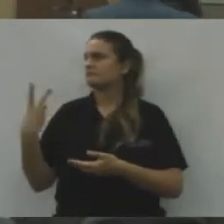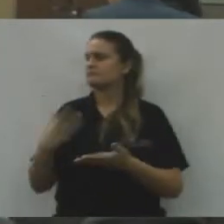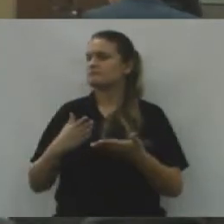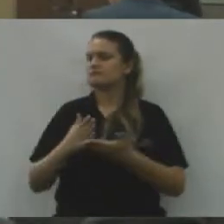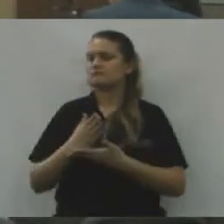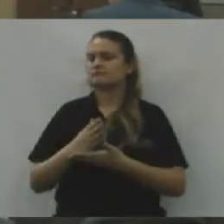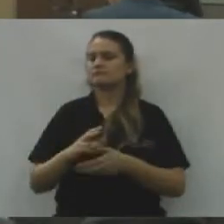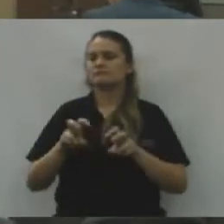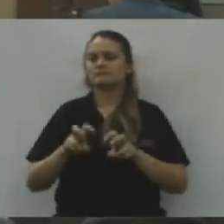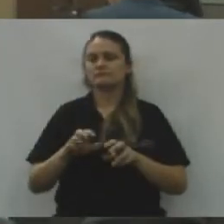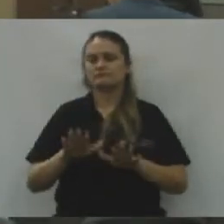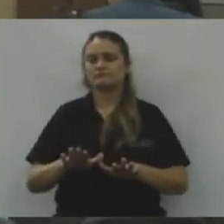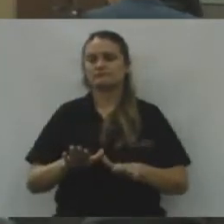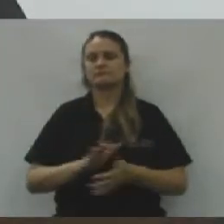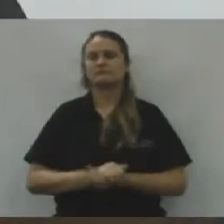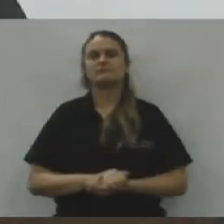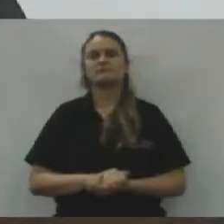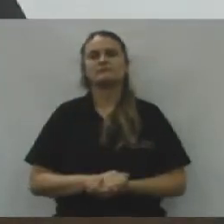aprovam, permaneçam como estão.